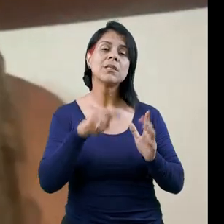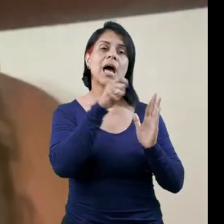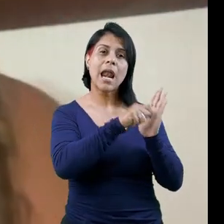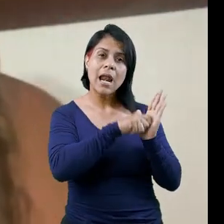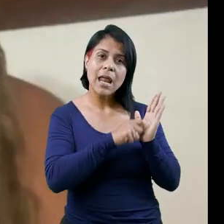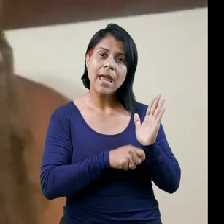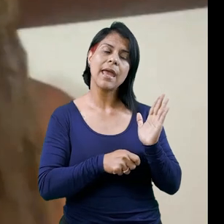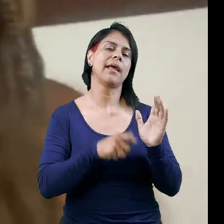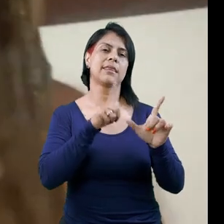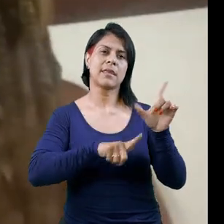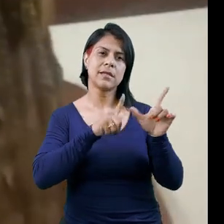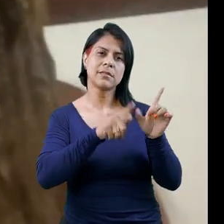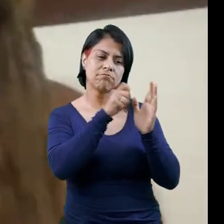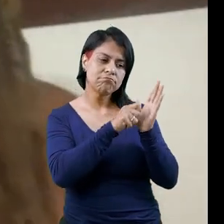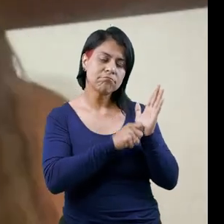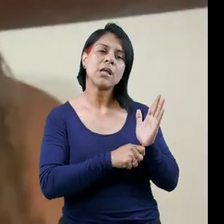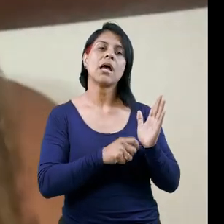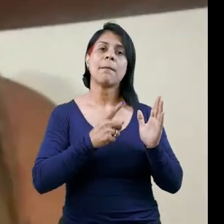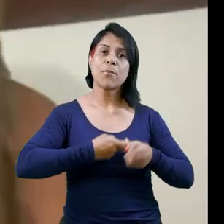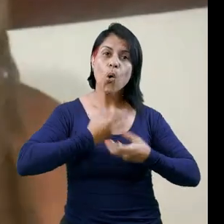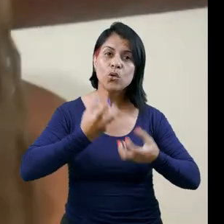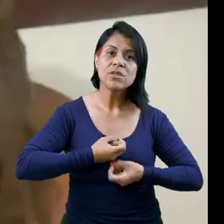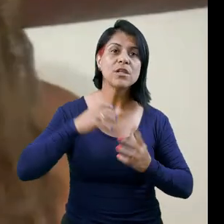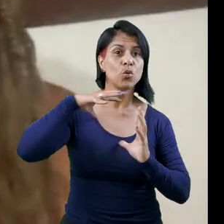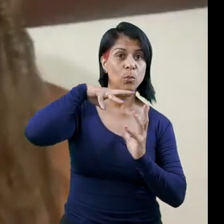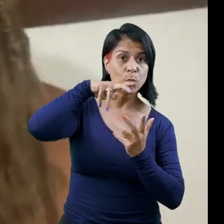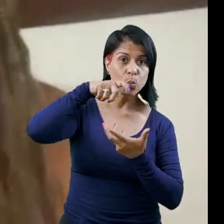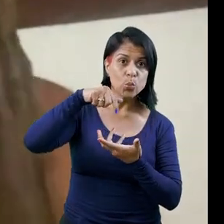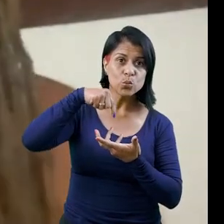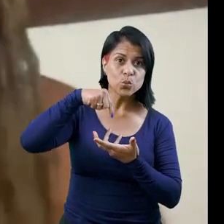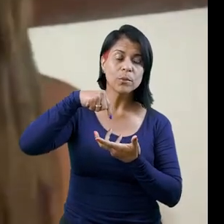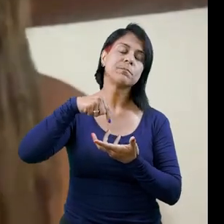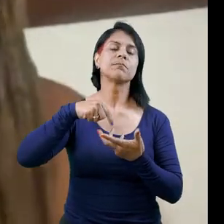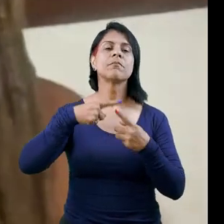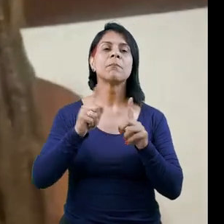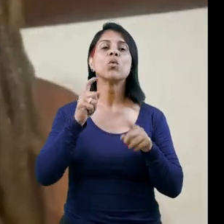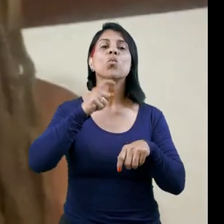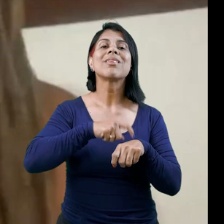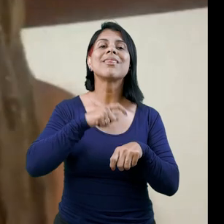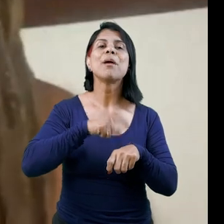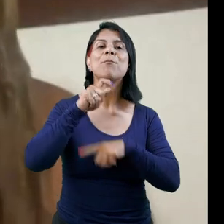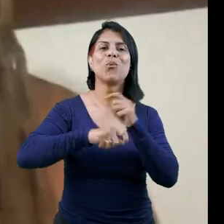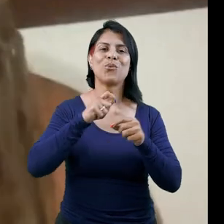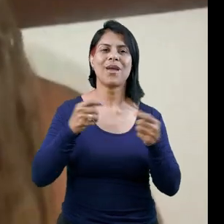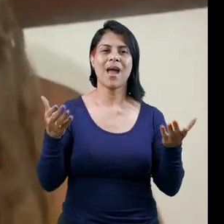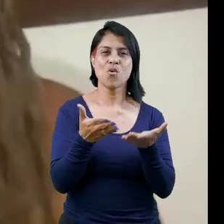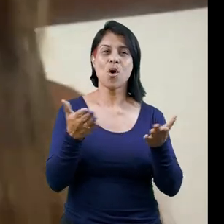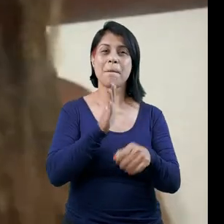tem produzido, que a gente tem lançado no mundo, a gente tem lançado no mundo e num tempo de guerra, num